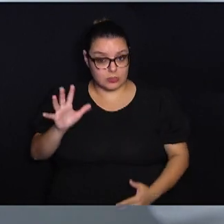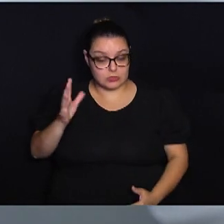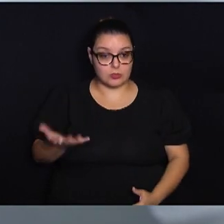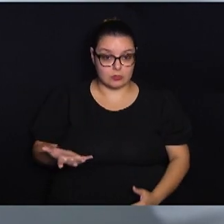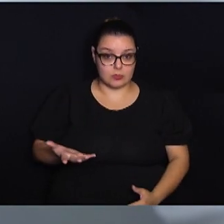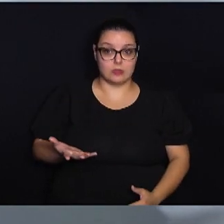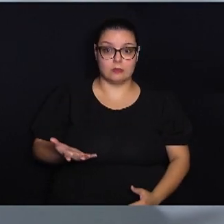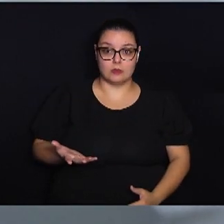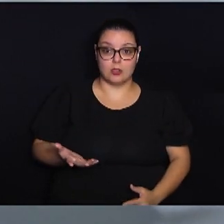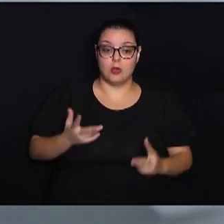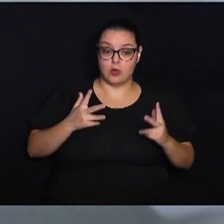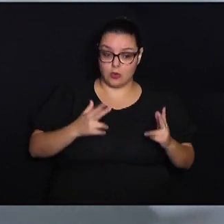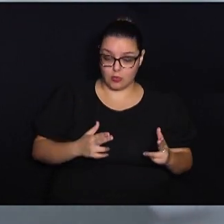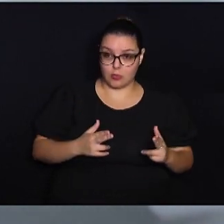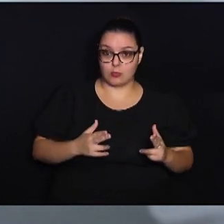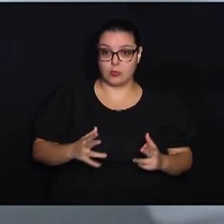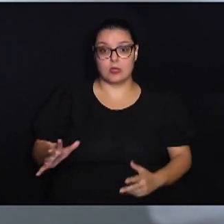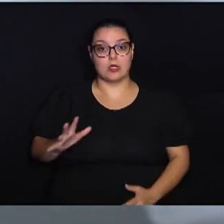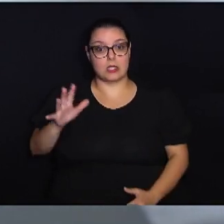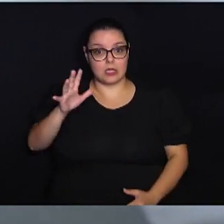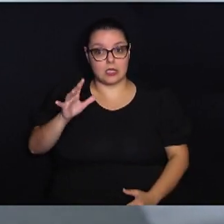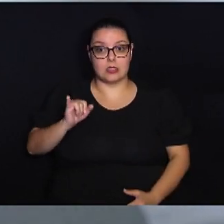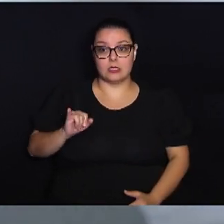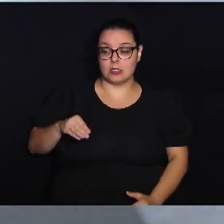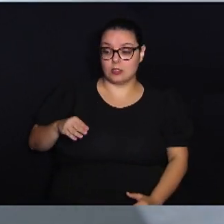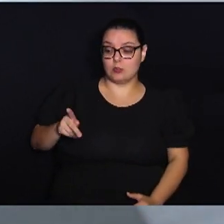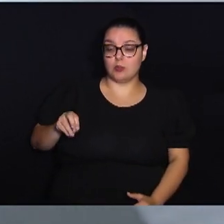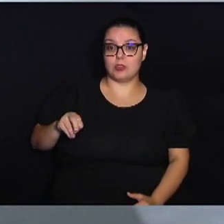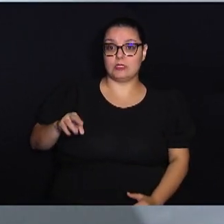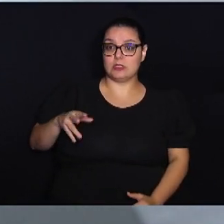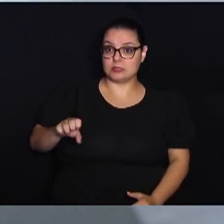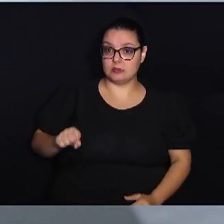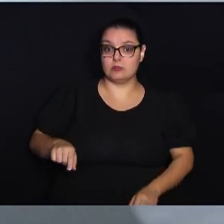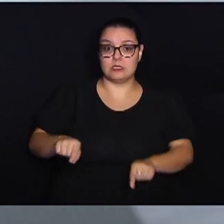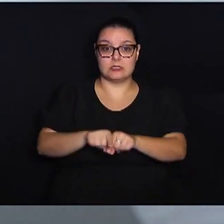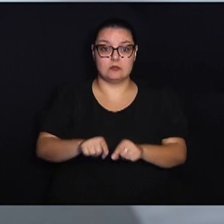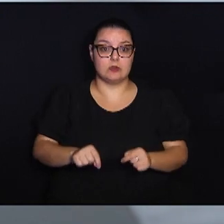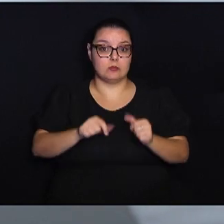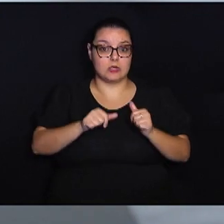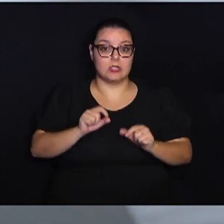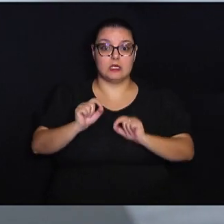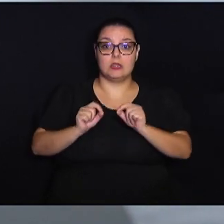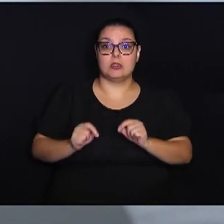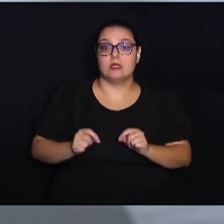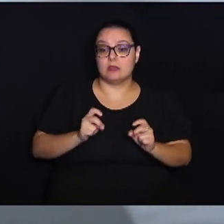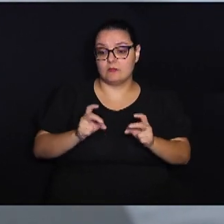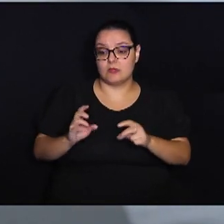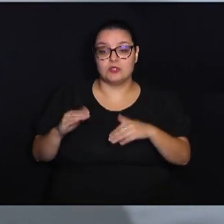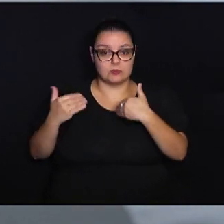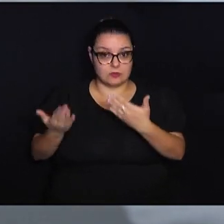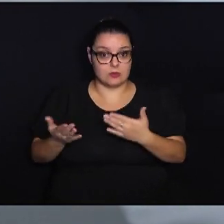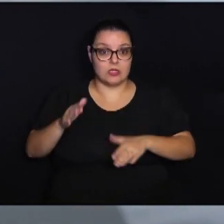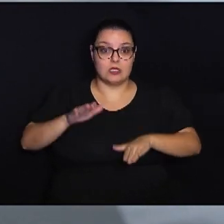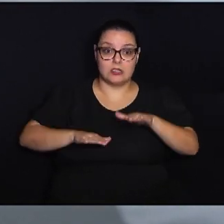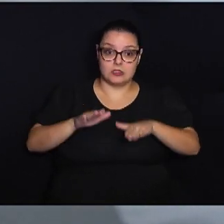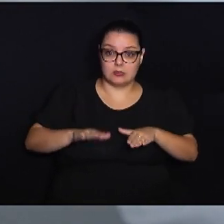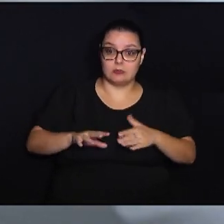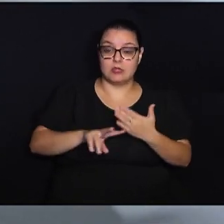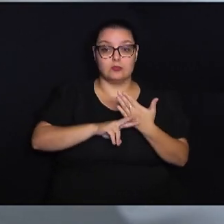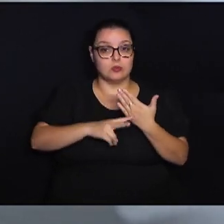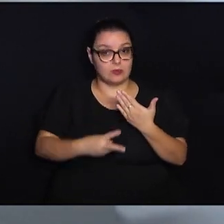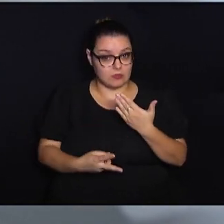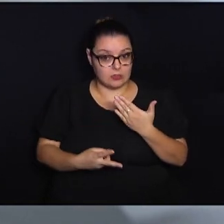segunda sessão que nós estamos fazendo, mas já estamos com programação para o ano todo. A ideia é que fique para sempre. Durante 54